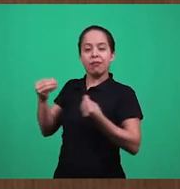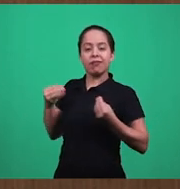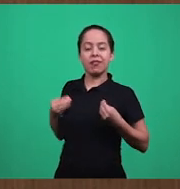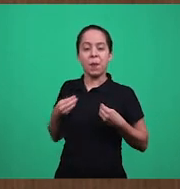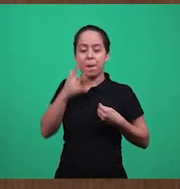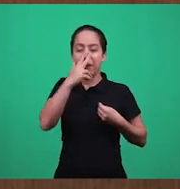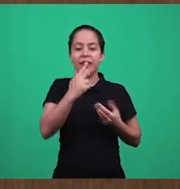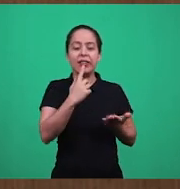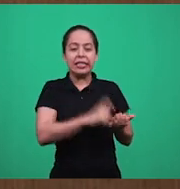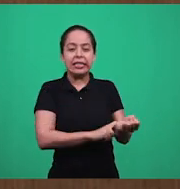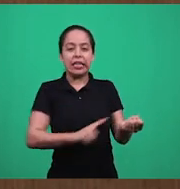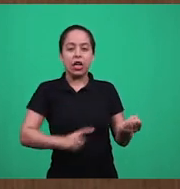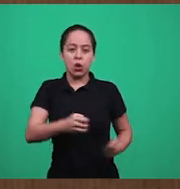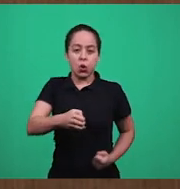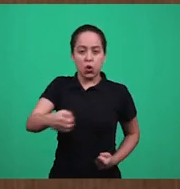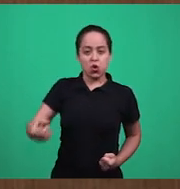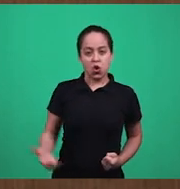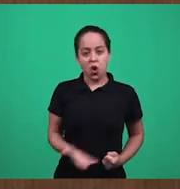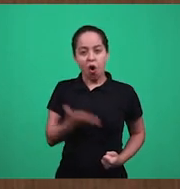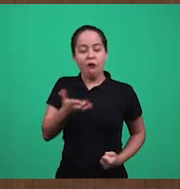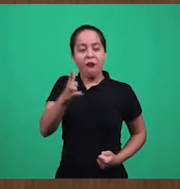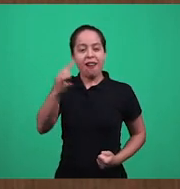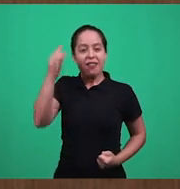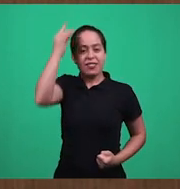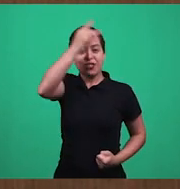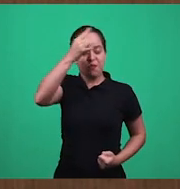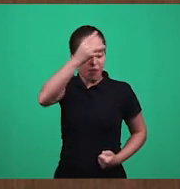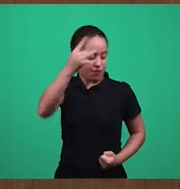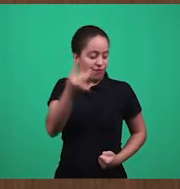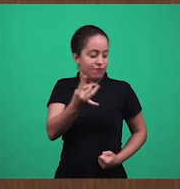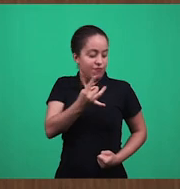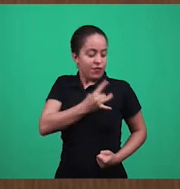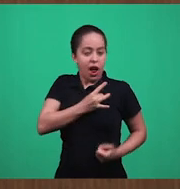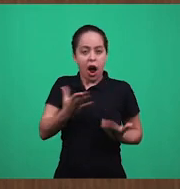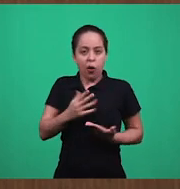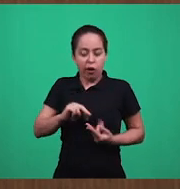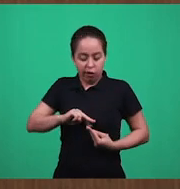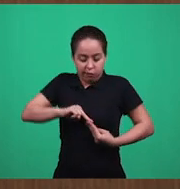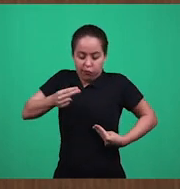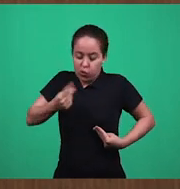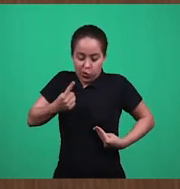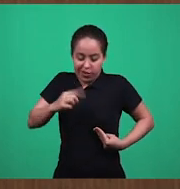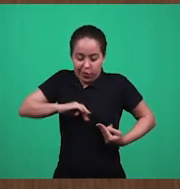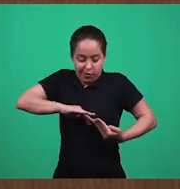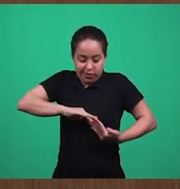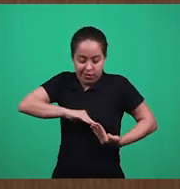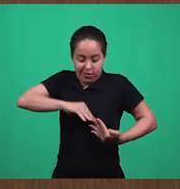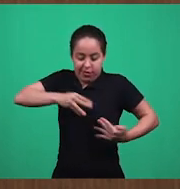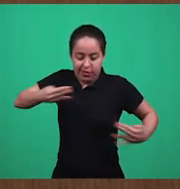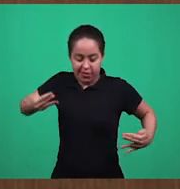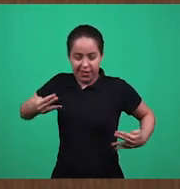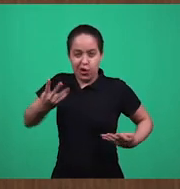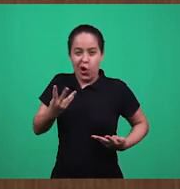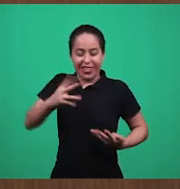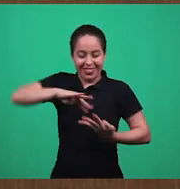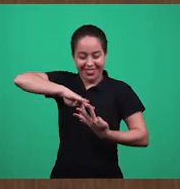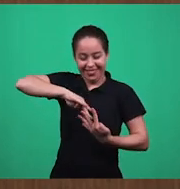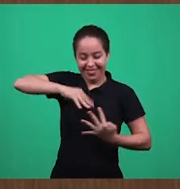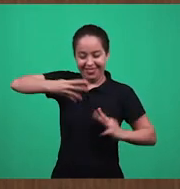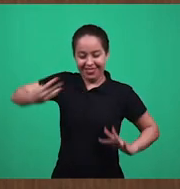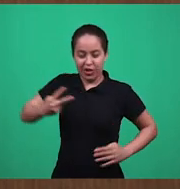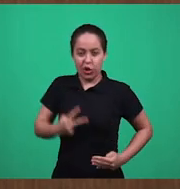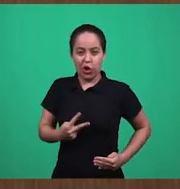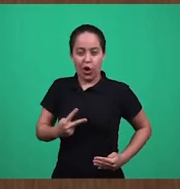o doador desse sangue que agora circula nesse corpo, que é a igreja? E Paulo fala isso